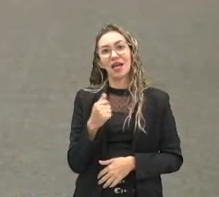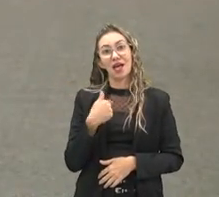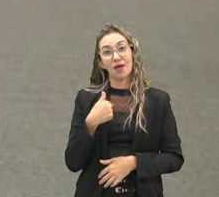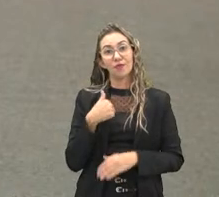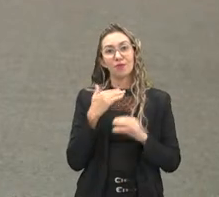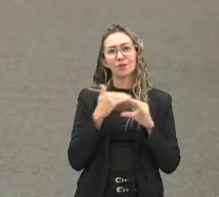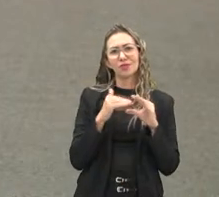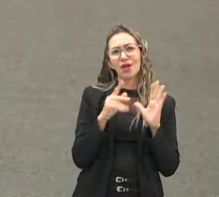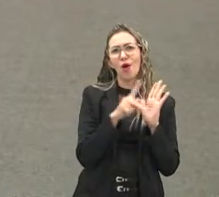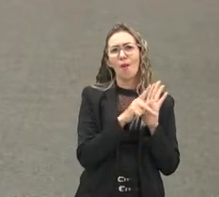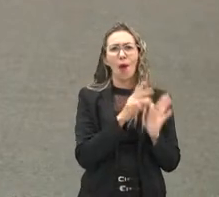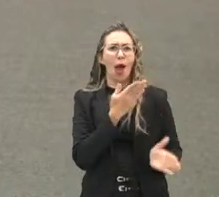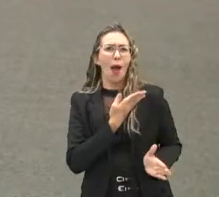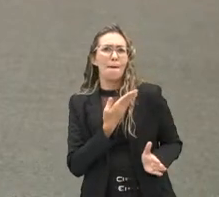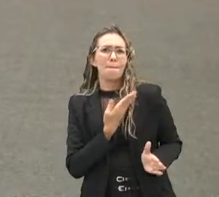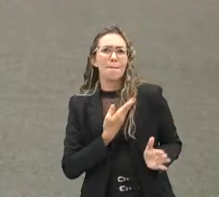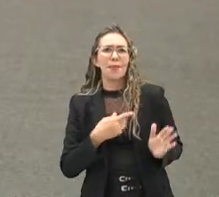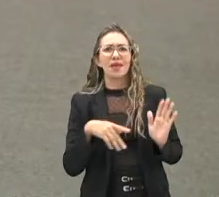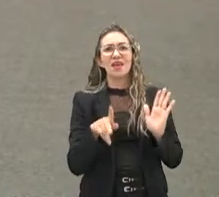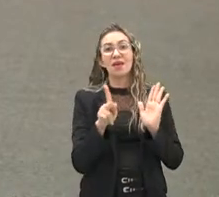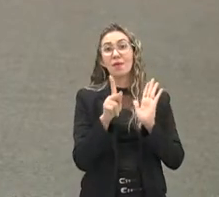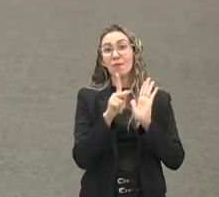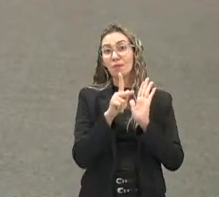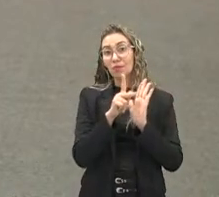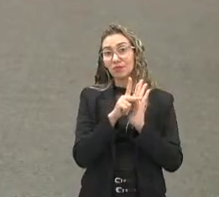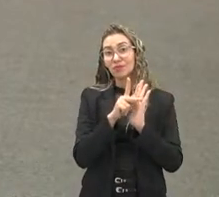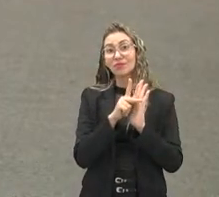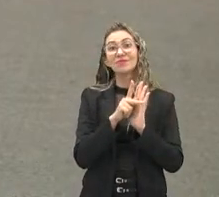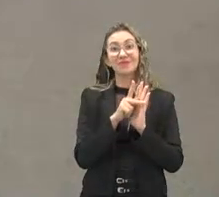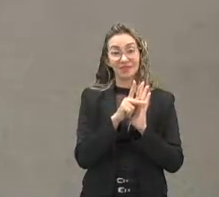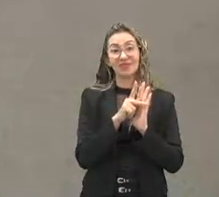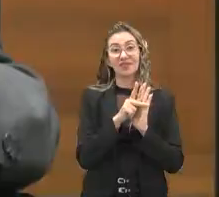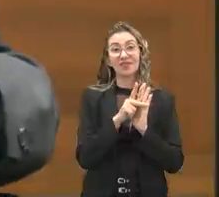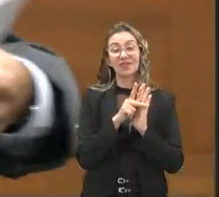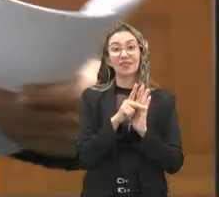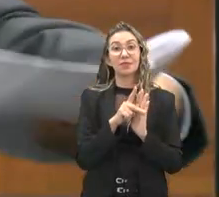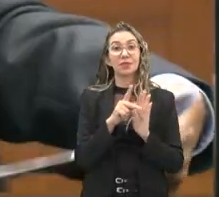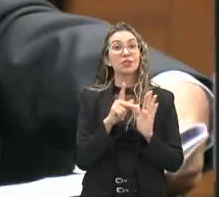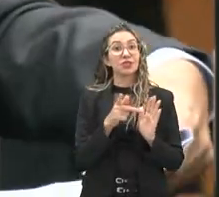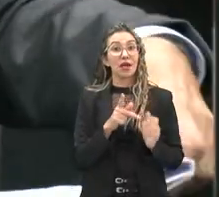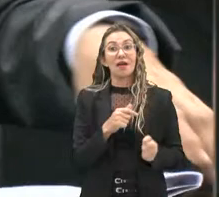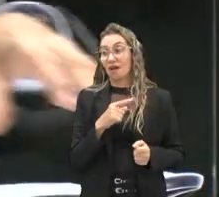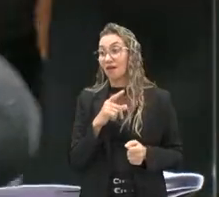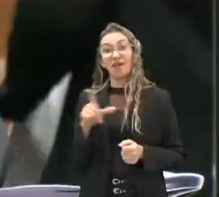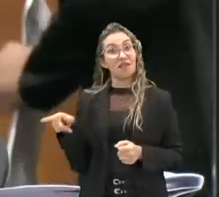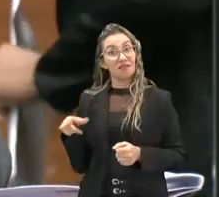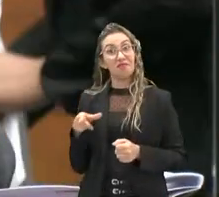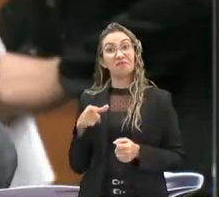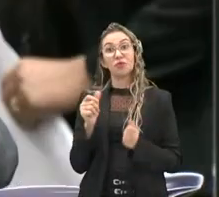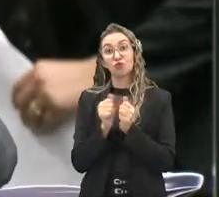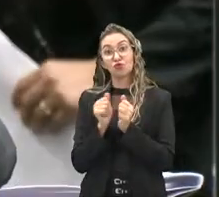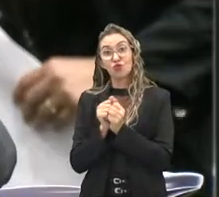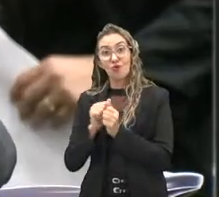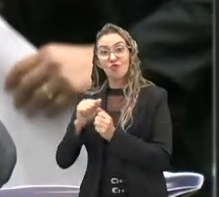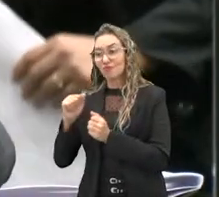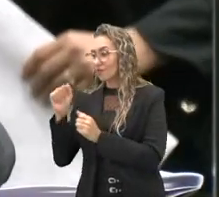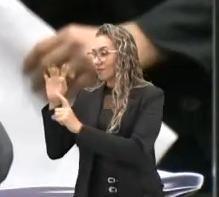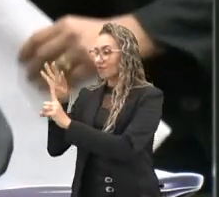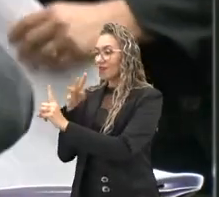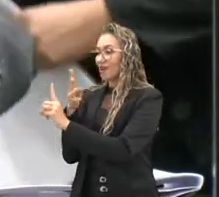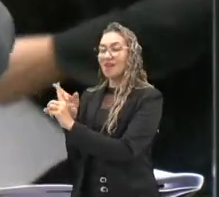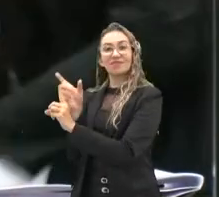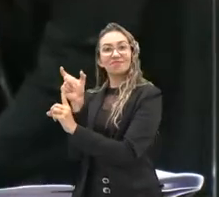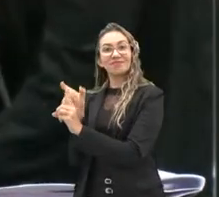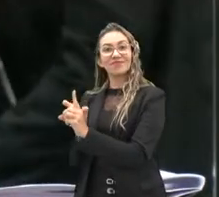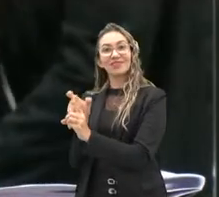amiga pessoal de Filinto Miller, o seu pai era um dos grandes aliados do senador Filinto Miller, a todos que vieram nos